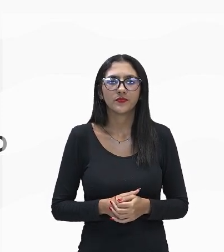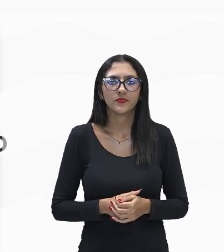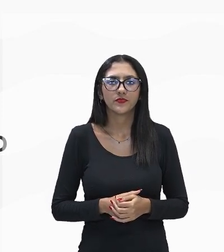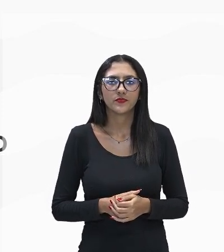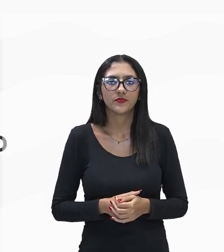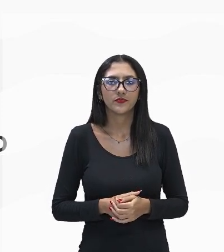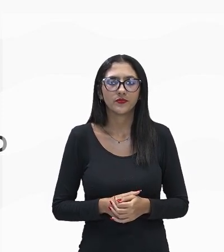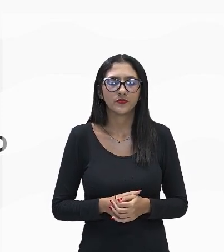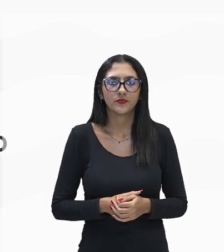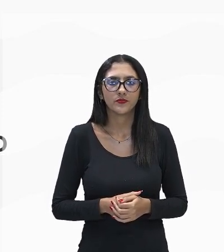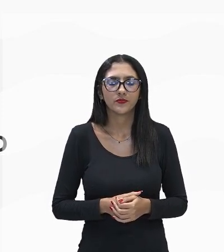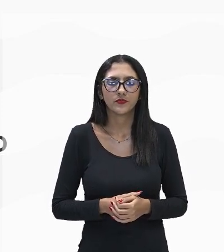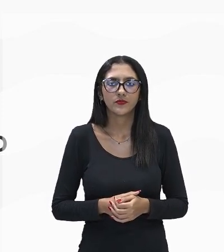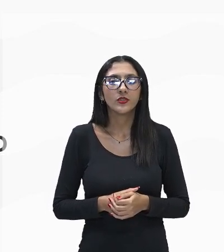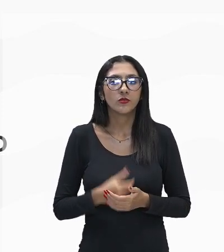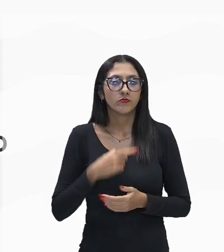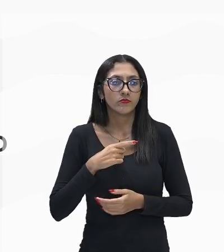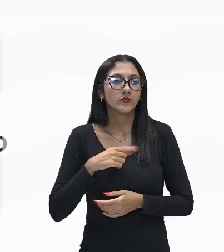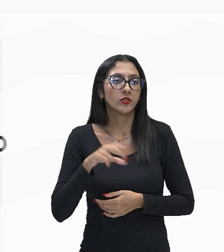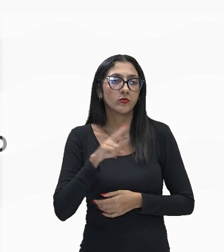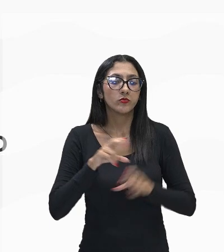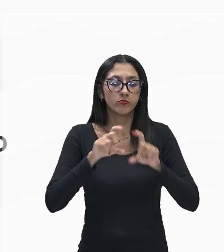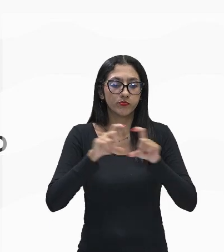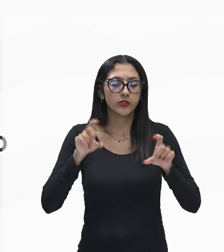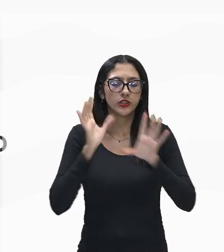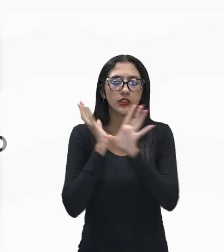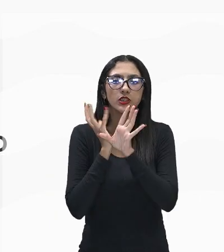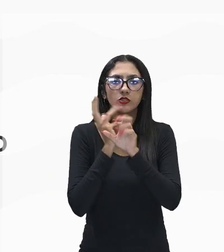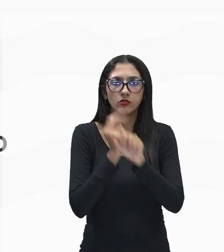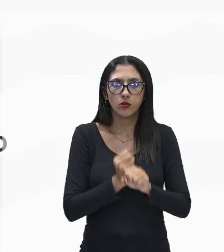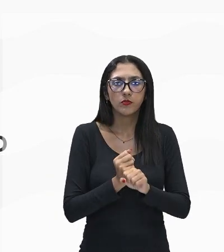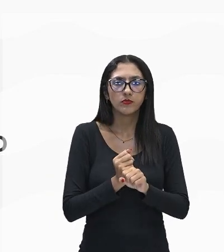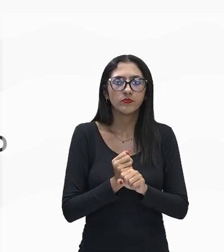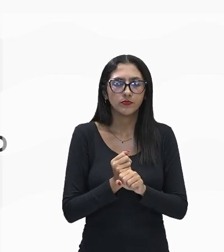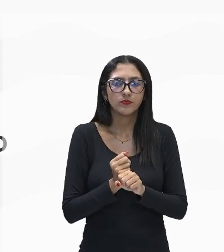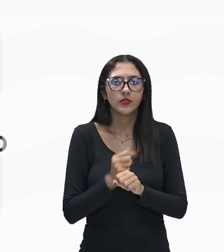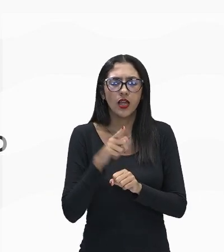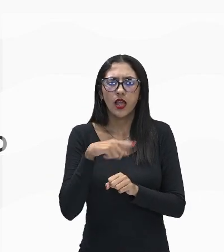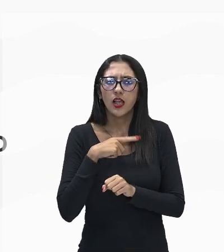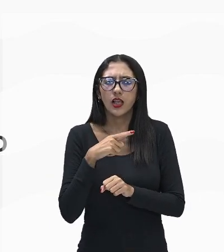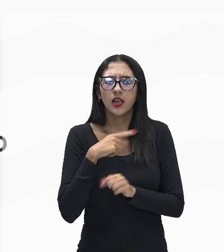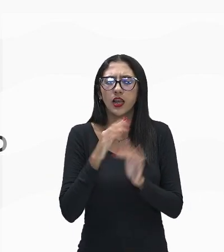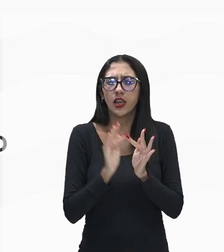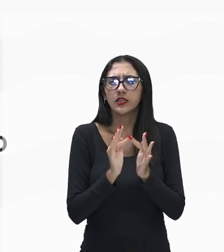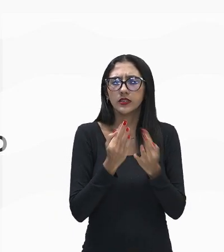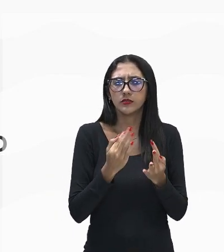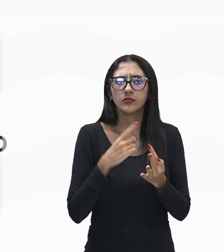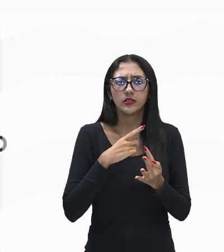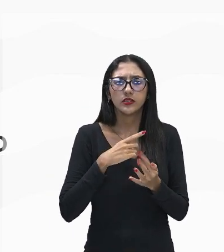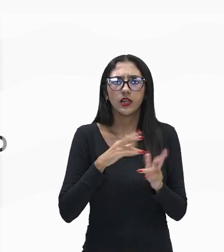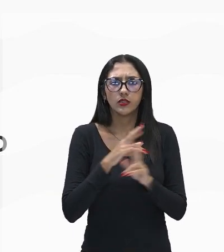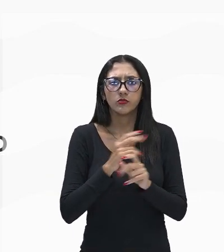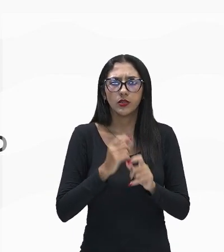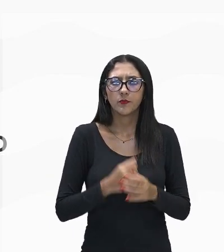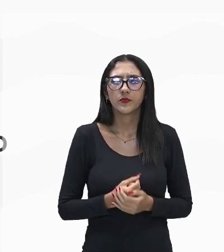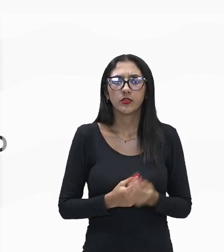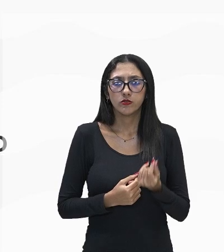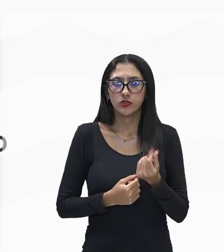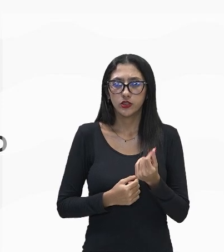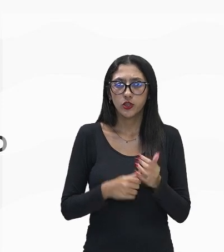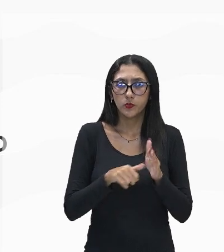aqui, então, pessoal, para calcular os juros simples, utilizamos uma fórmula que relaciona capital,